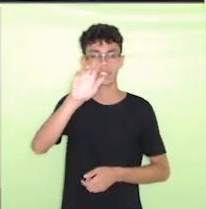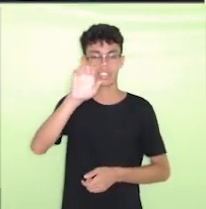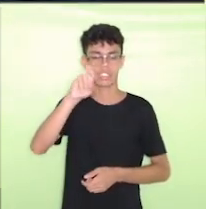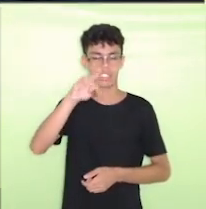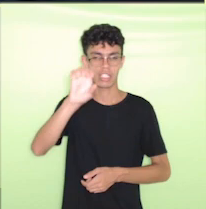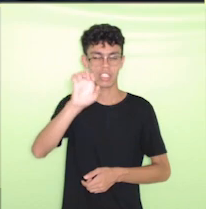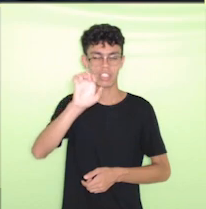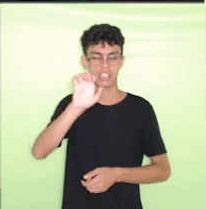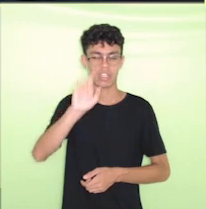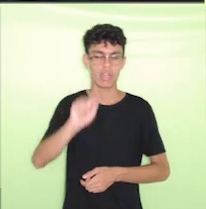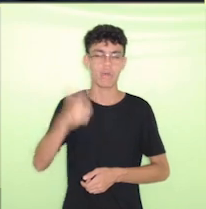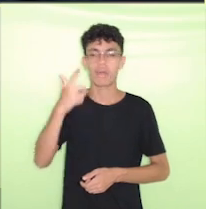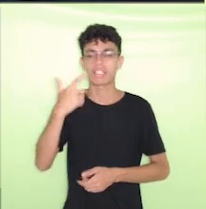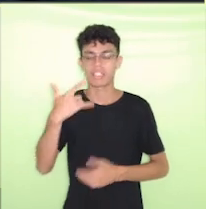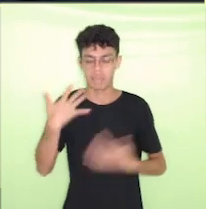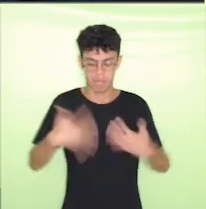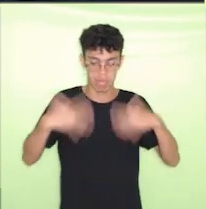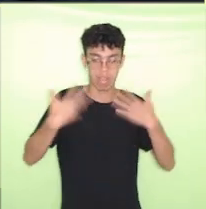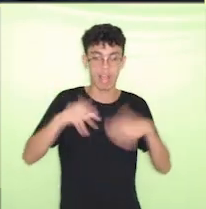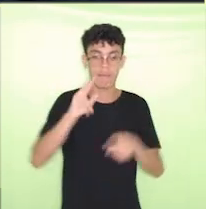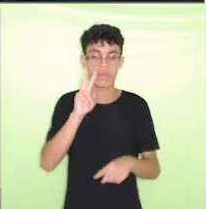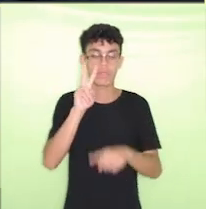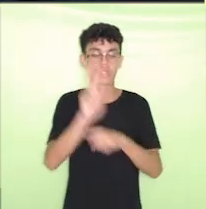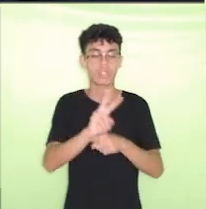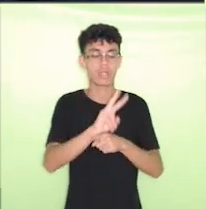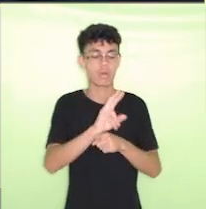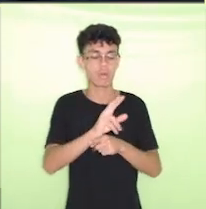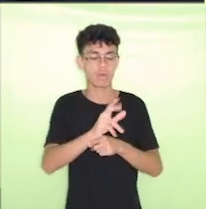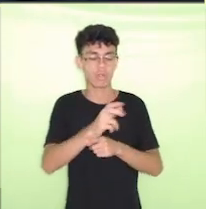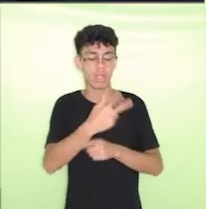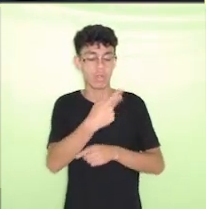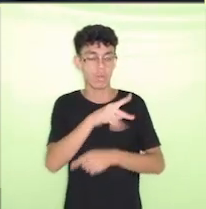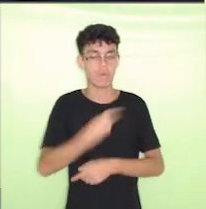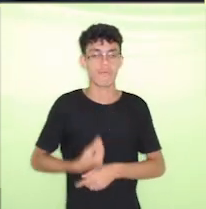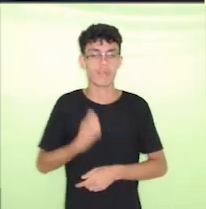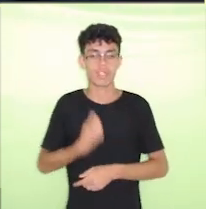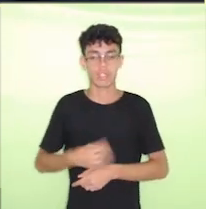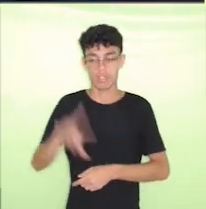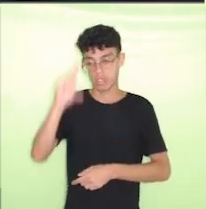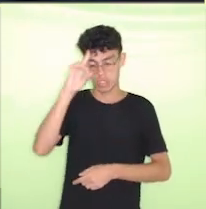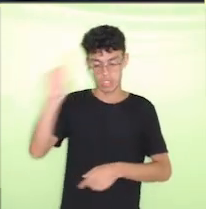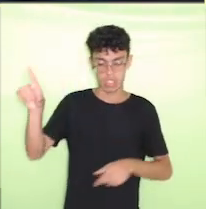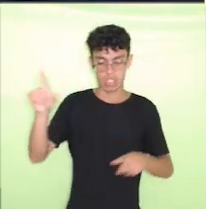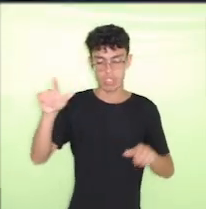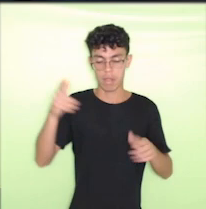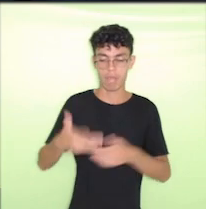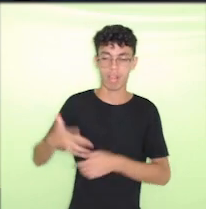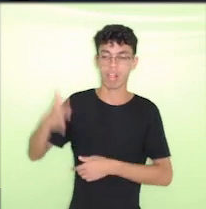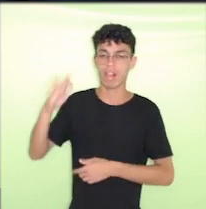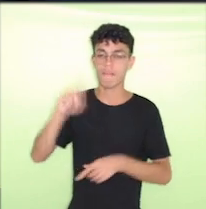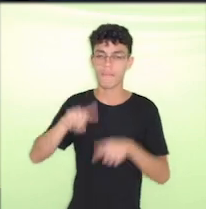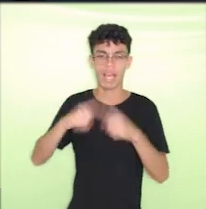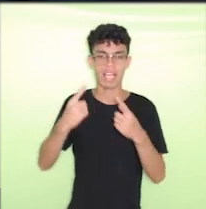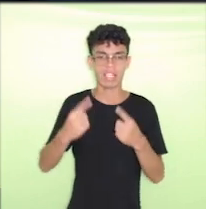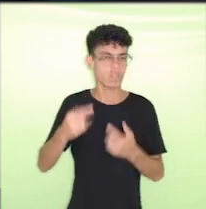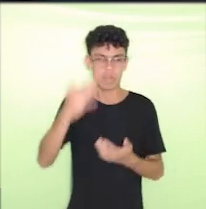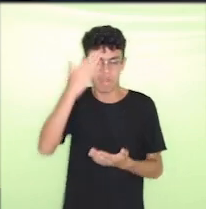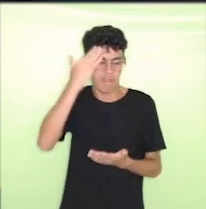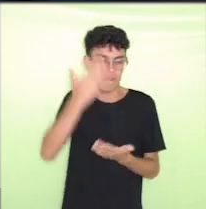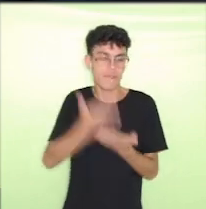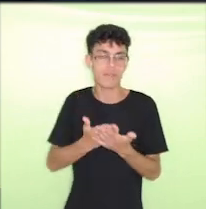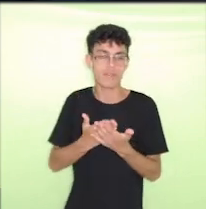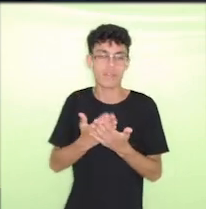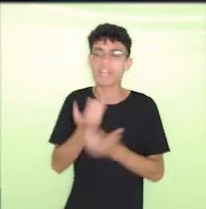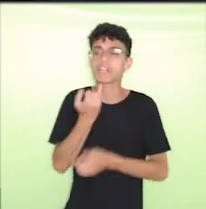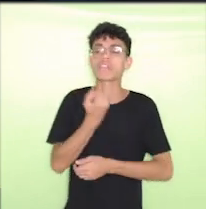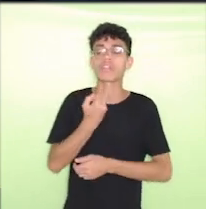quase escandalosa a minha proteção sobre você nesses últimos dias. Mas eu não estou convencida. A